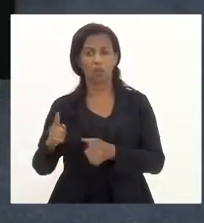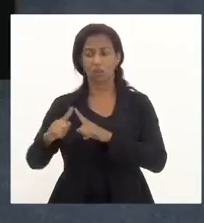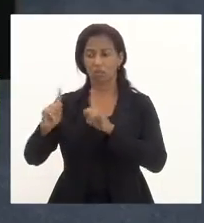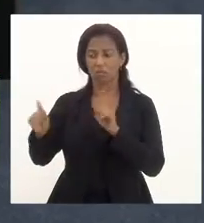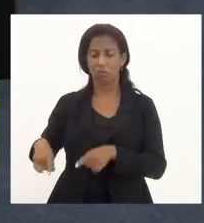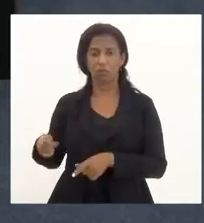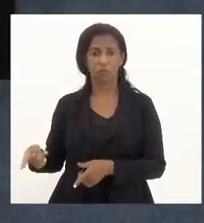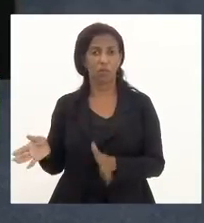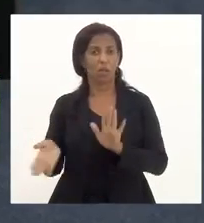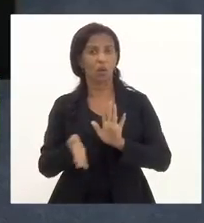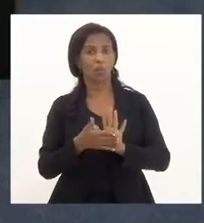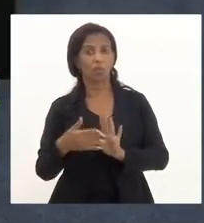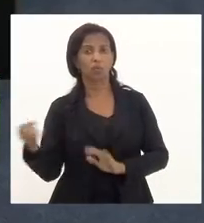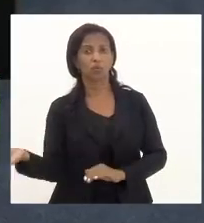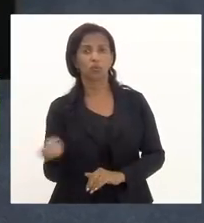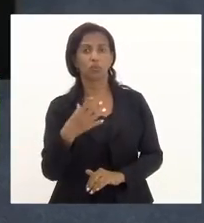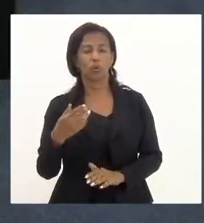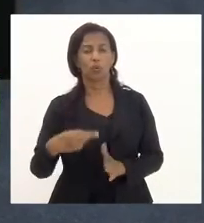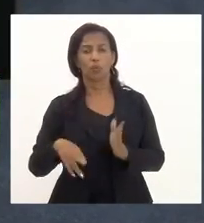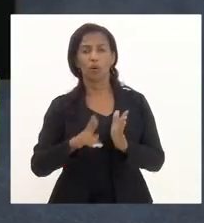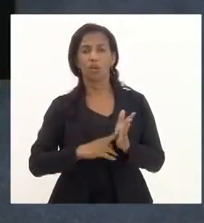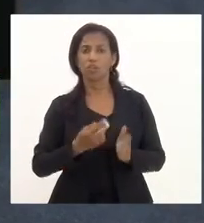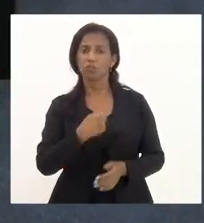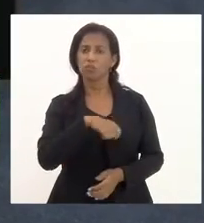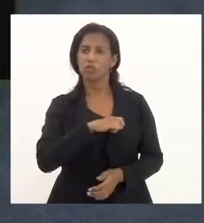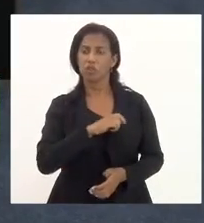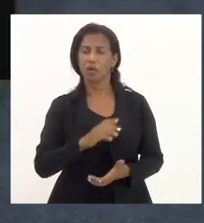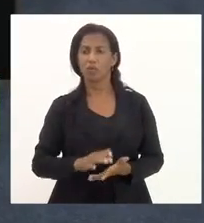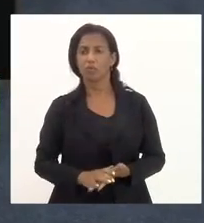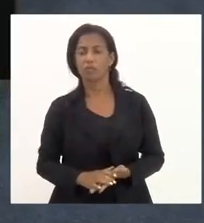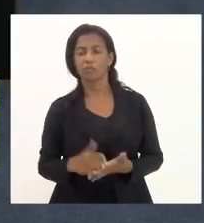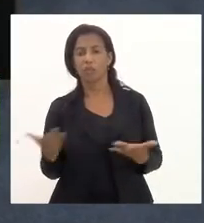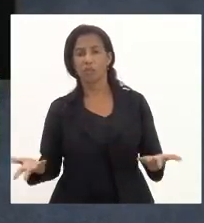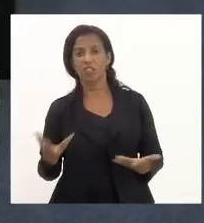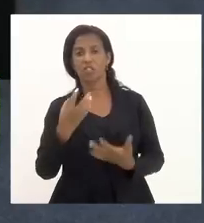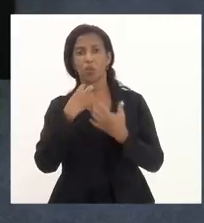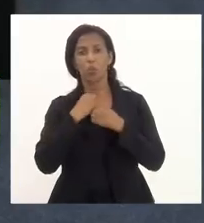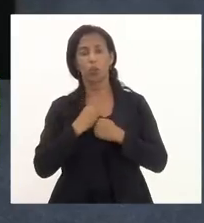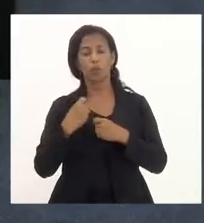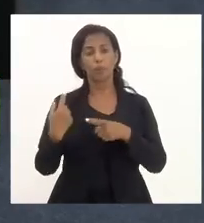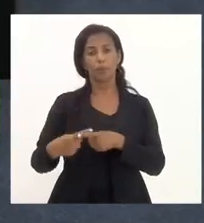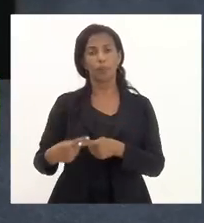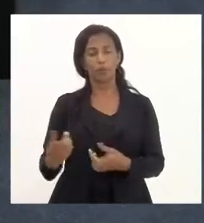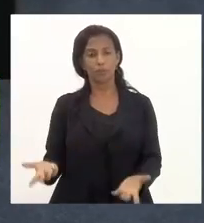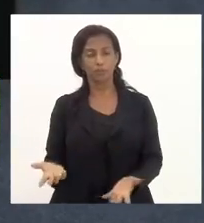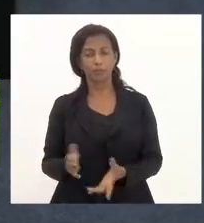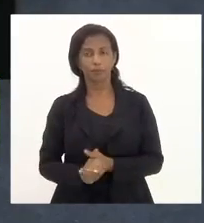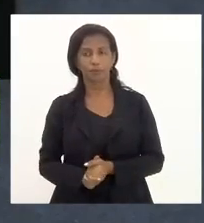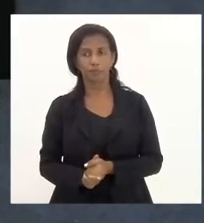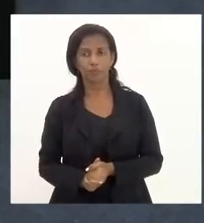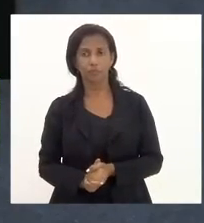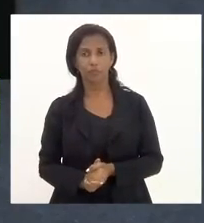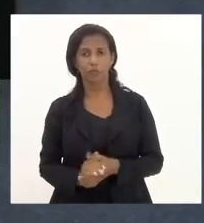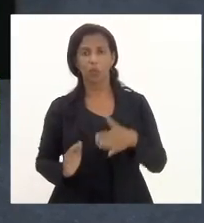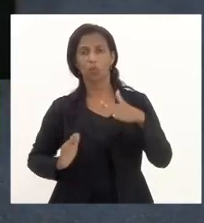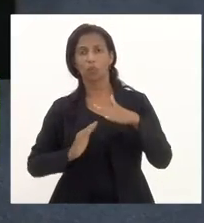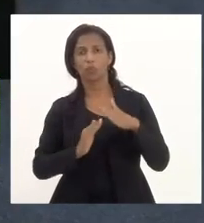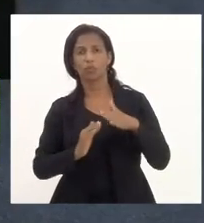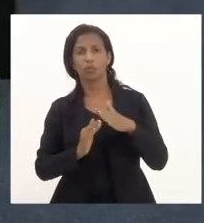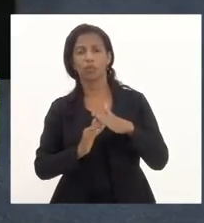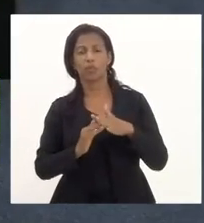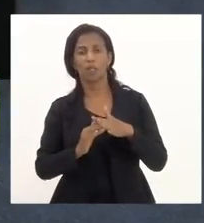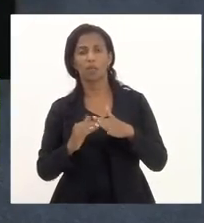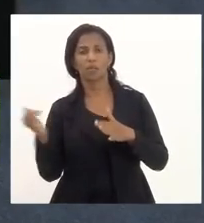servidores e agora a proposta de um novo regime de recuperação fiscal que a gente tem que engolir porque a o tempo tem que ser